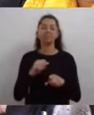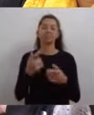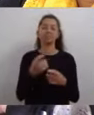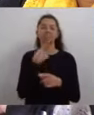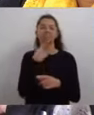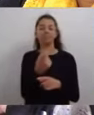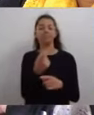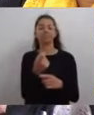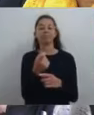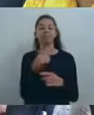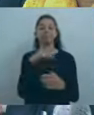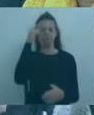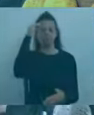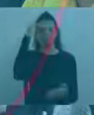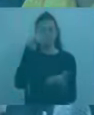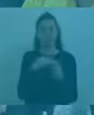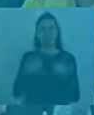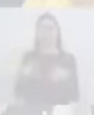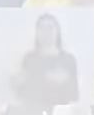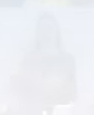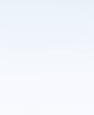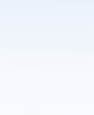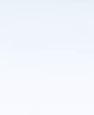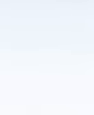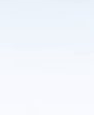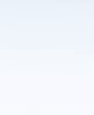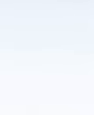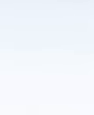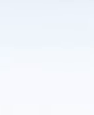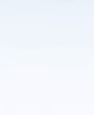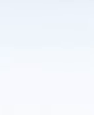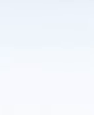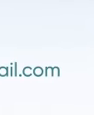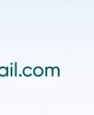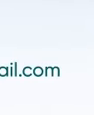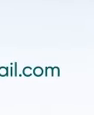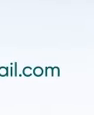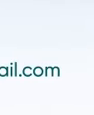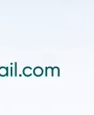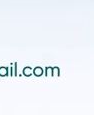resultados finais. Muito obrigada.